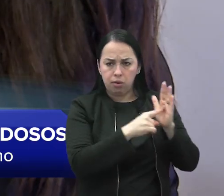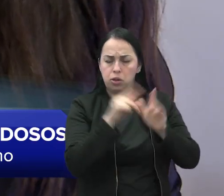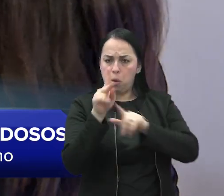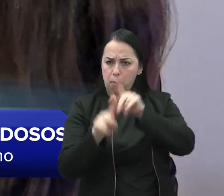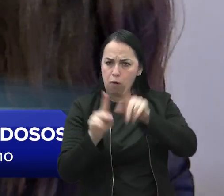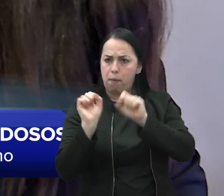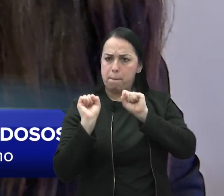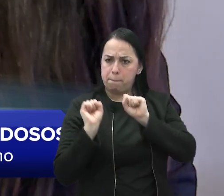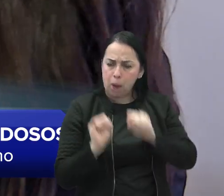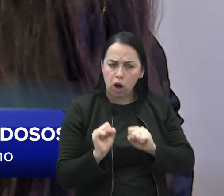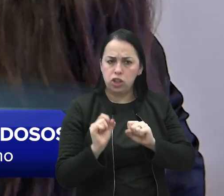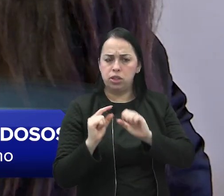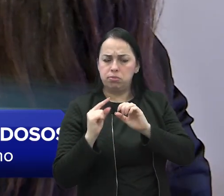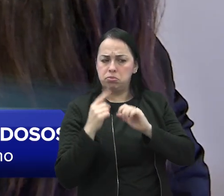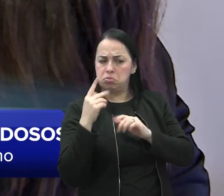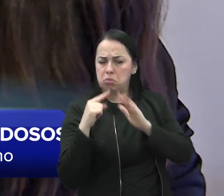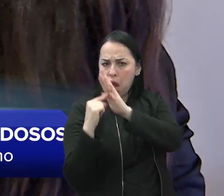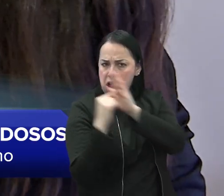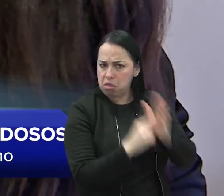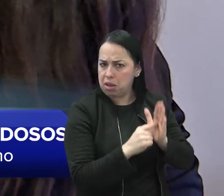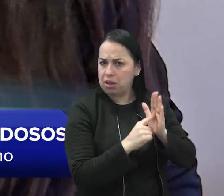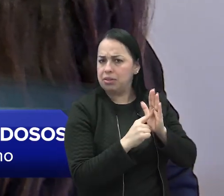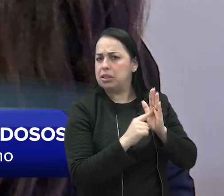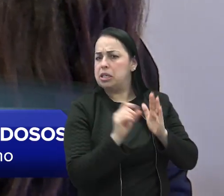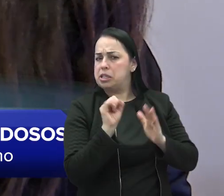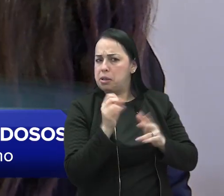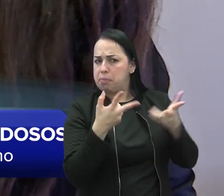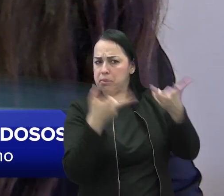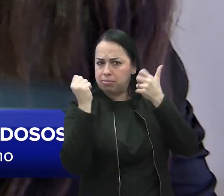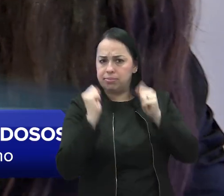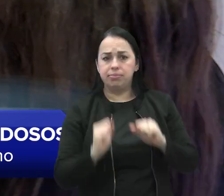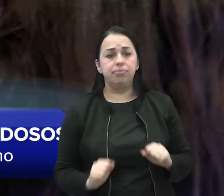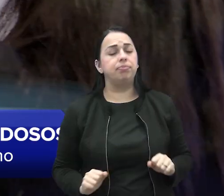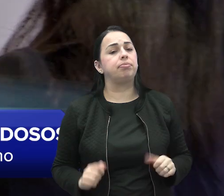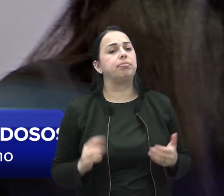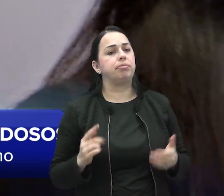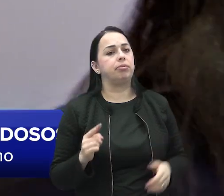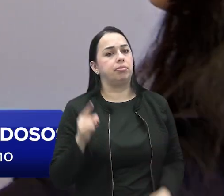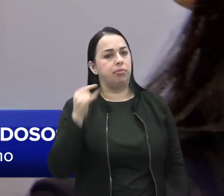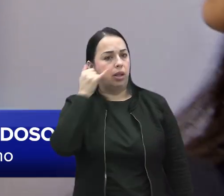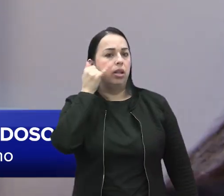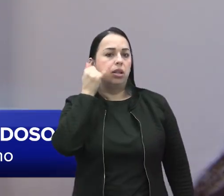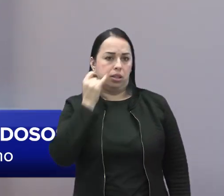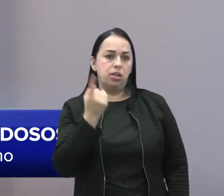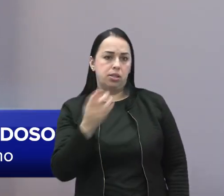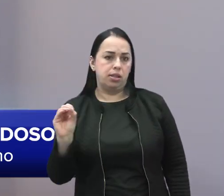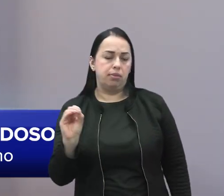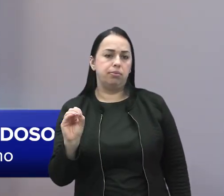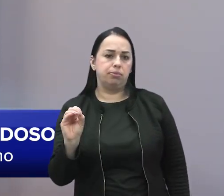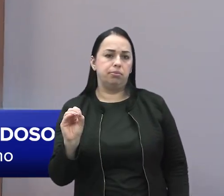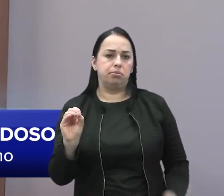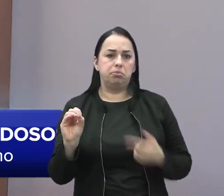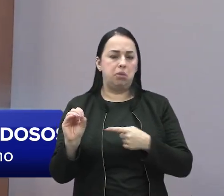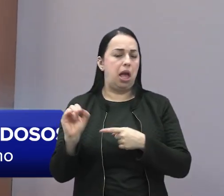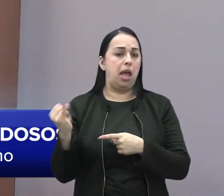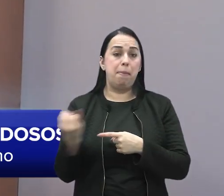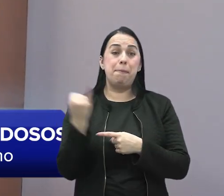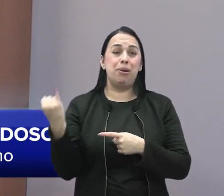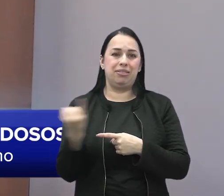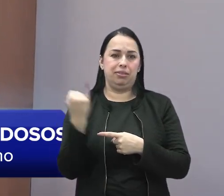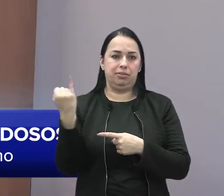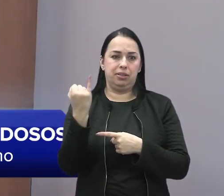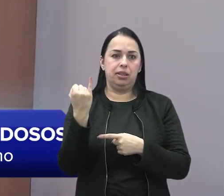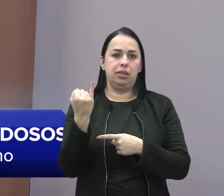população pode ficar atenta para denunciar casos como esses? O Disque 100 realmente é um canal muito importante porque